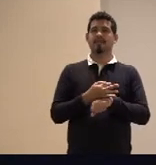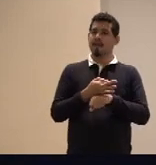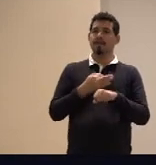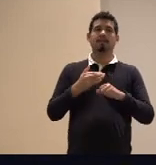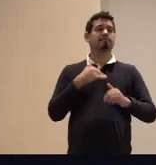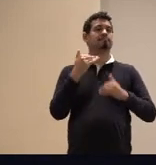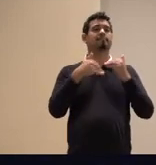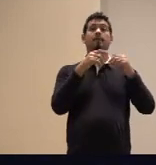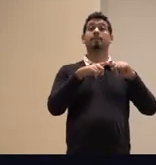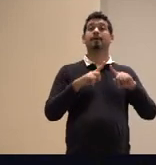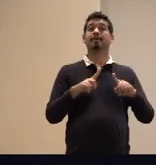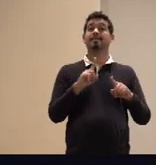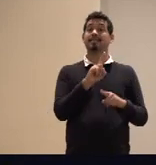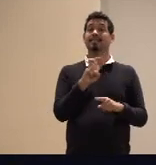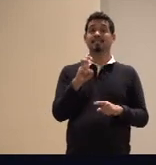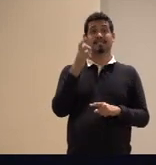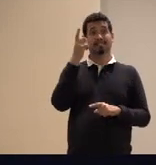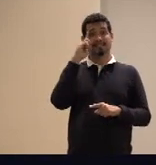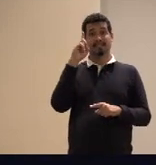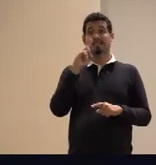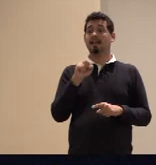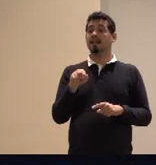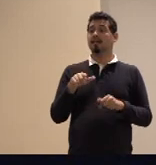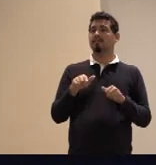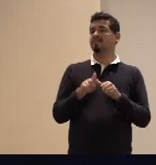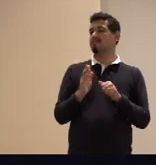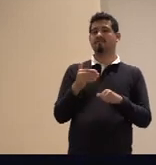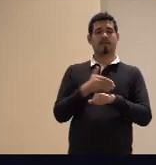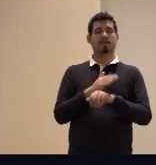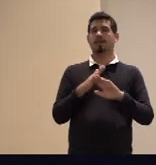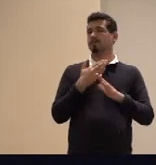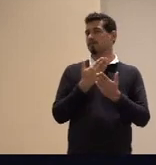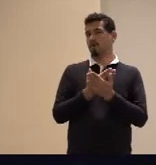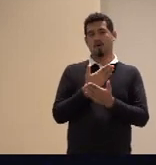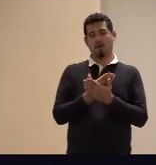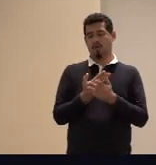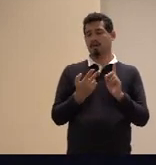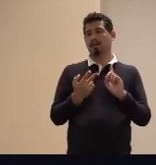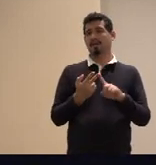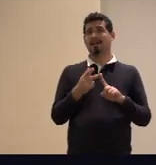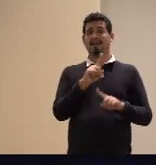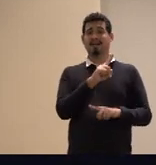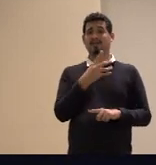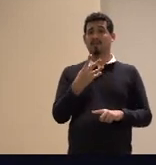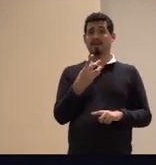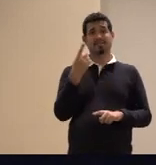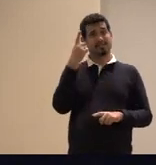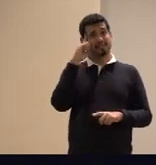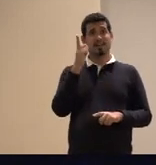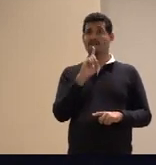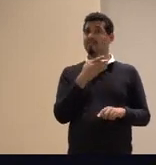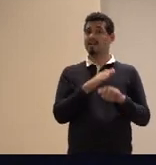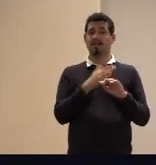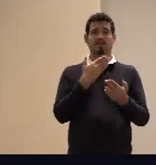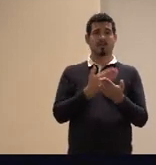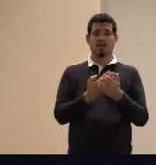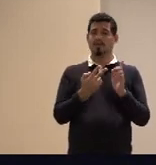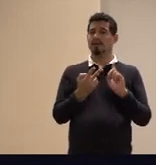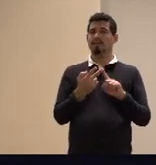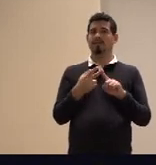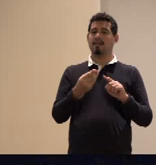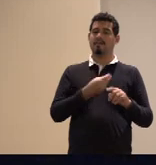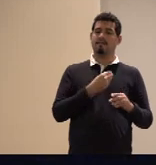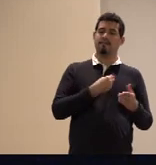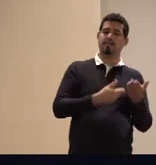compadecemos porque são 15 dias que elas não vão na escola, não vão 14 dias que não vão na escola, não tem um convívio